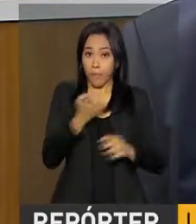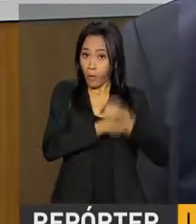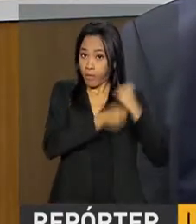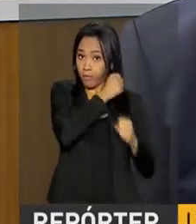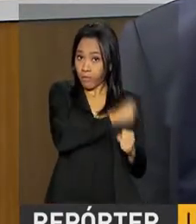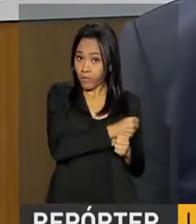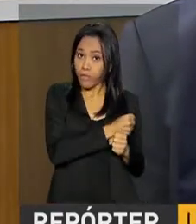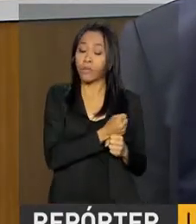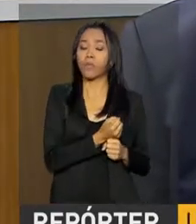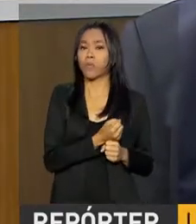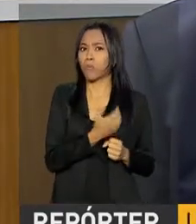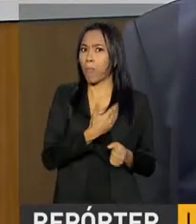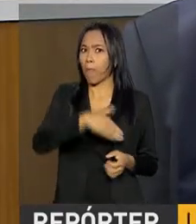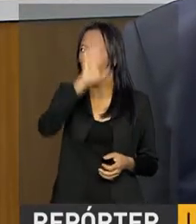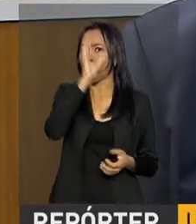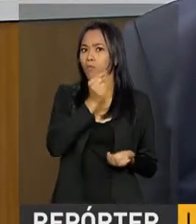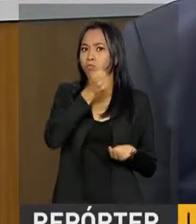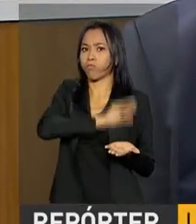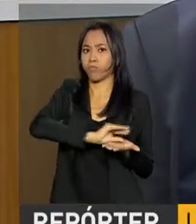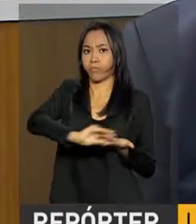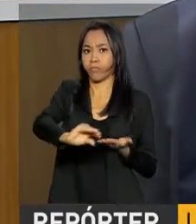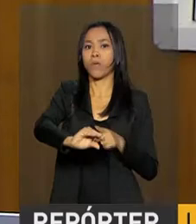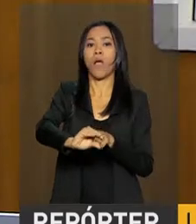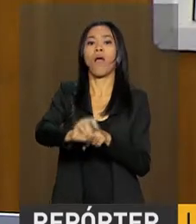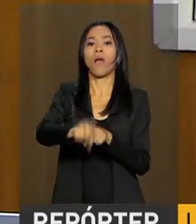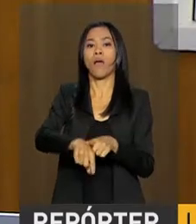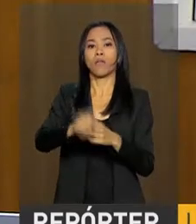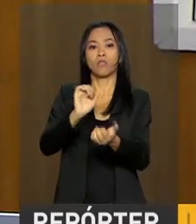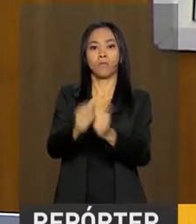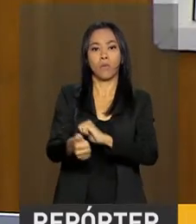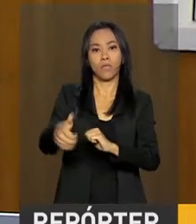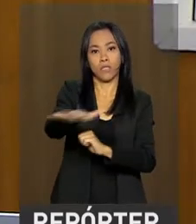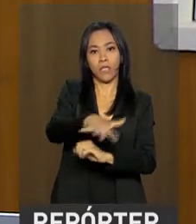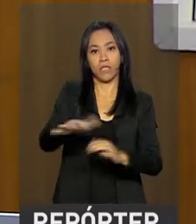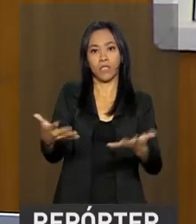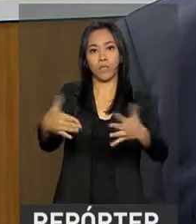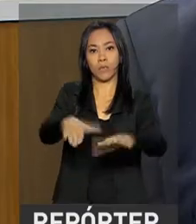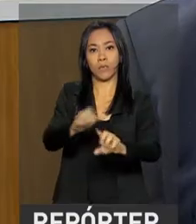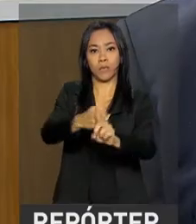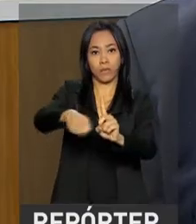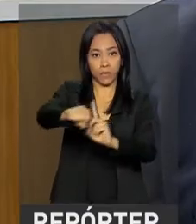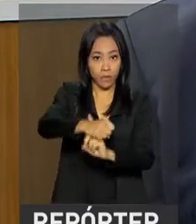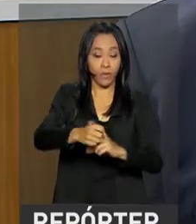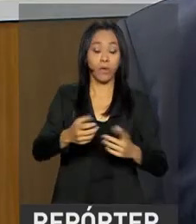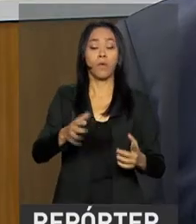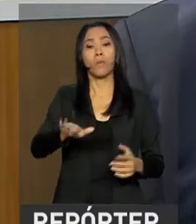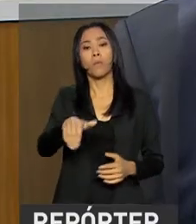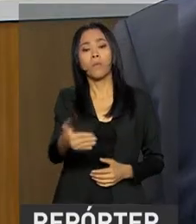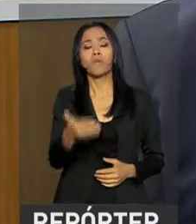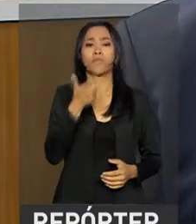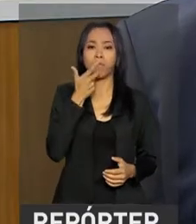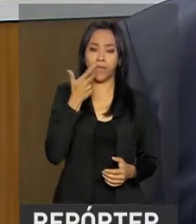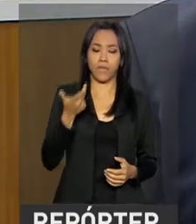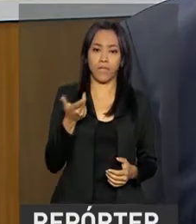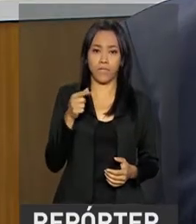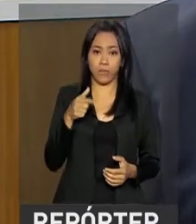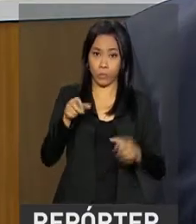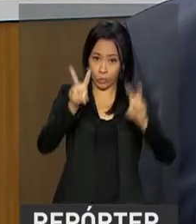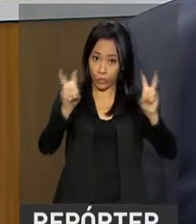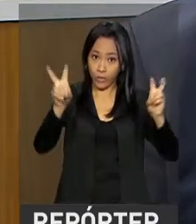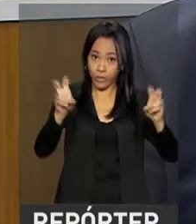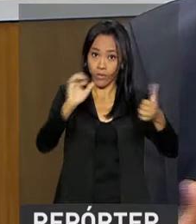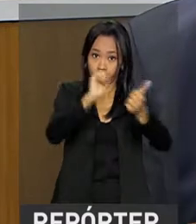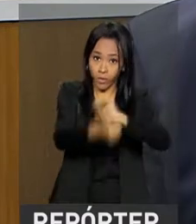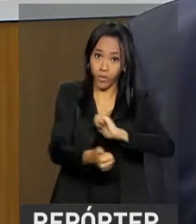investimento foi na área do esporte de inclusão social o volante entra no tema dos esportes mais de